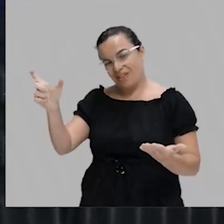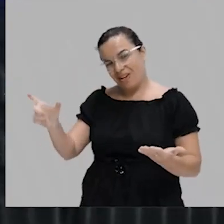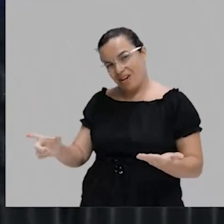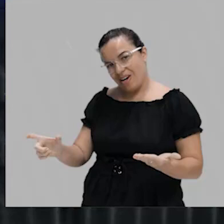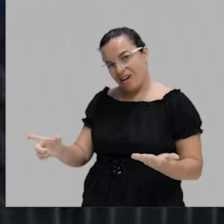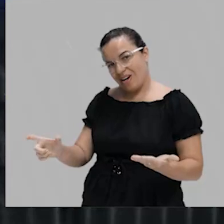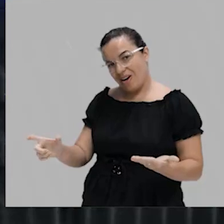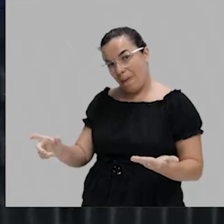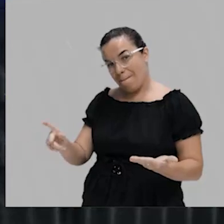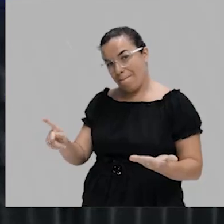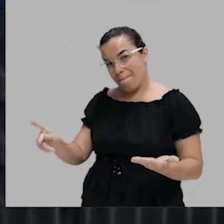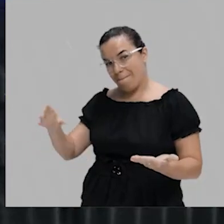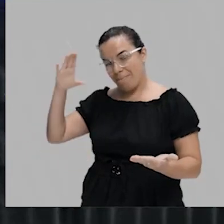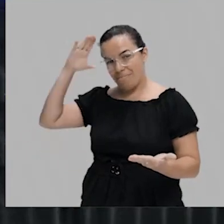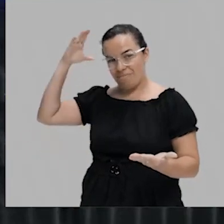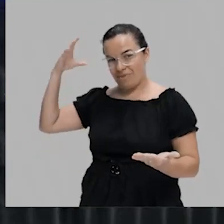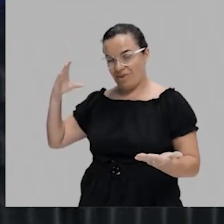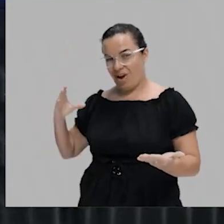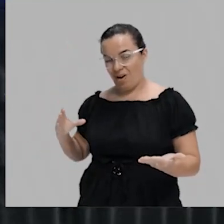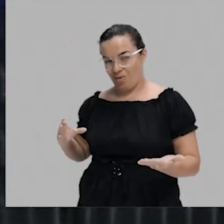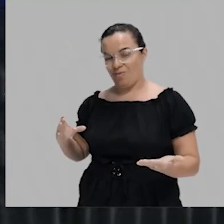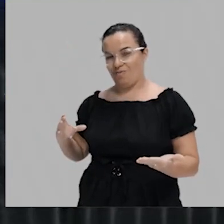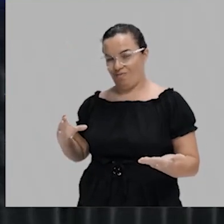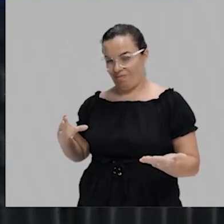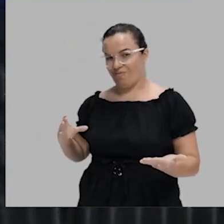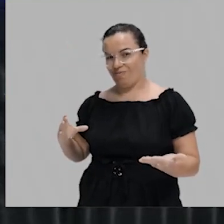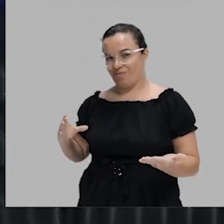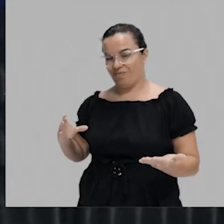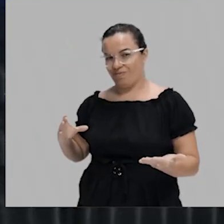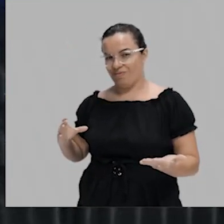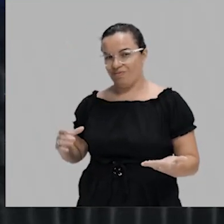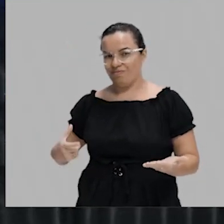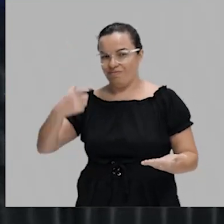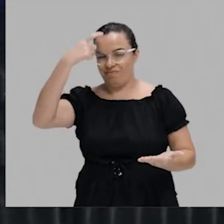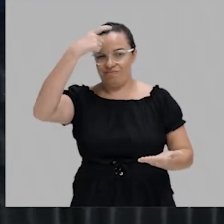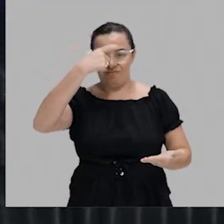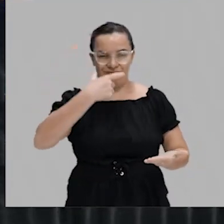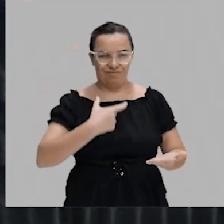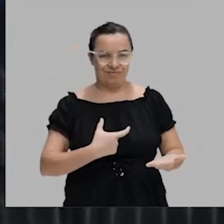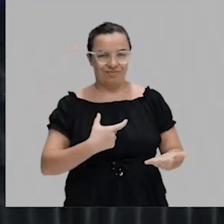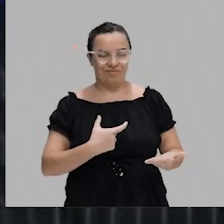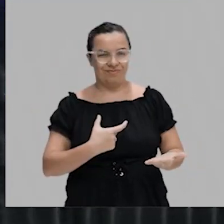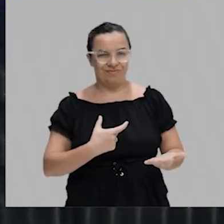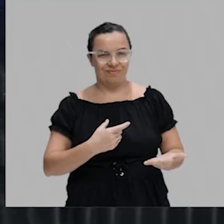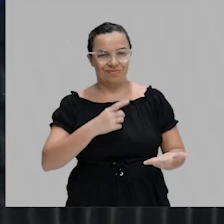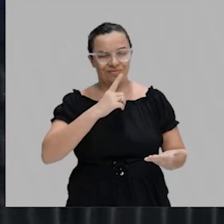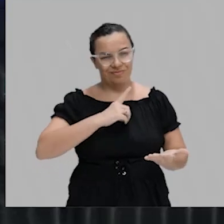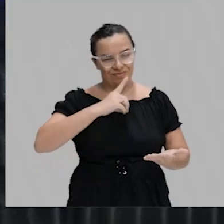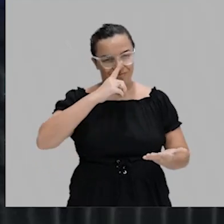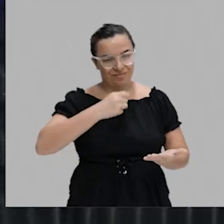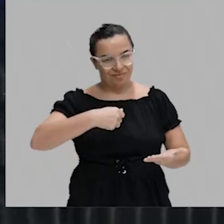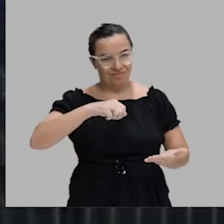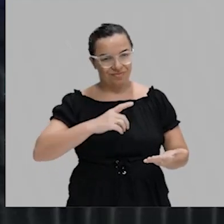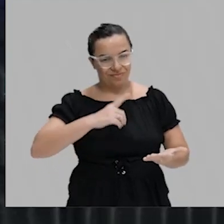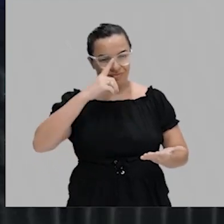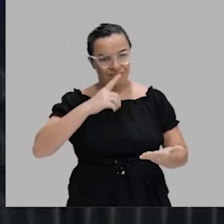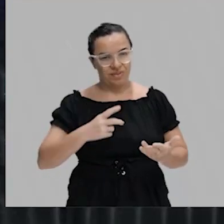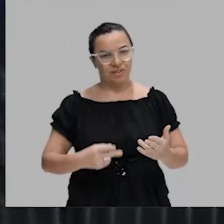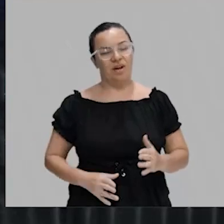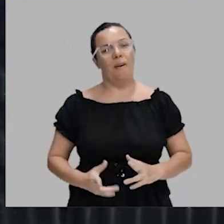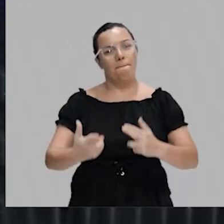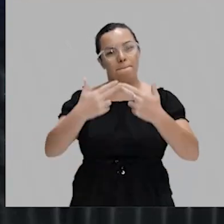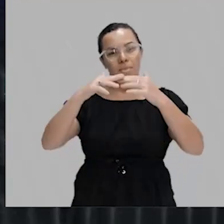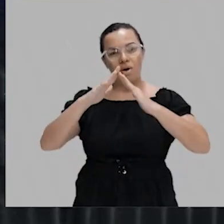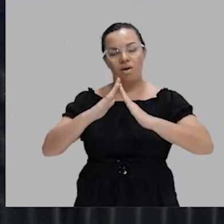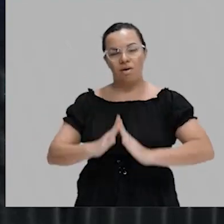sou a professora Cacau Sotero, minha amiga Dei. Programa Fique em